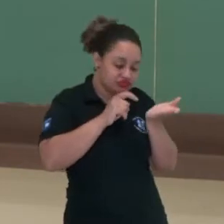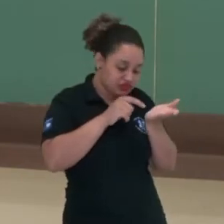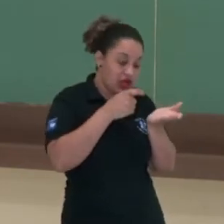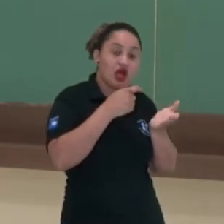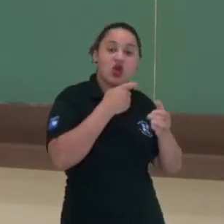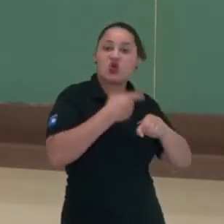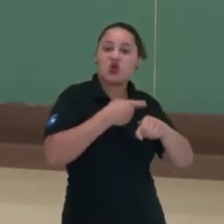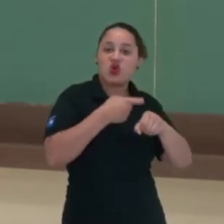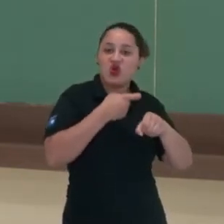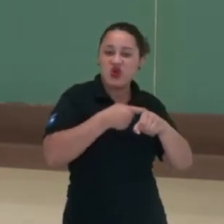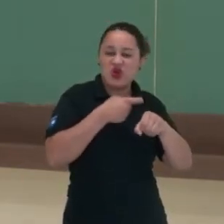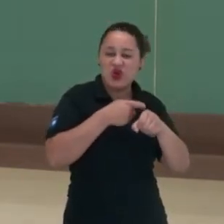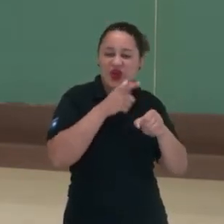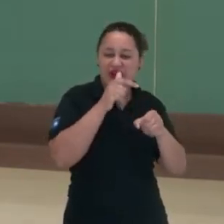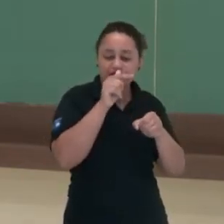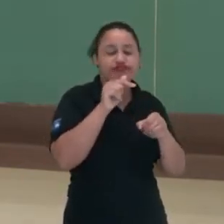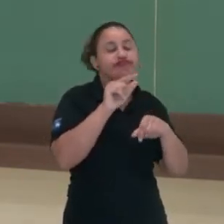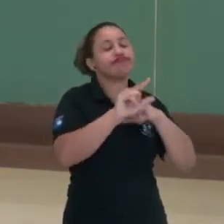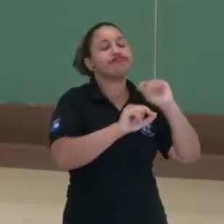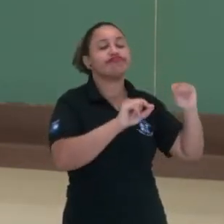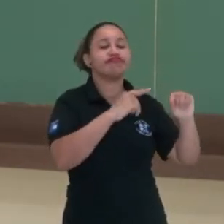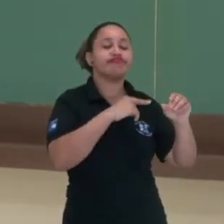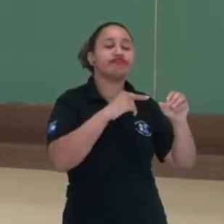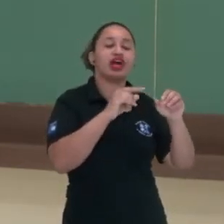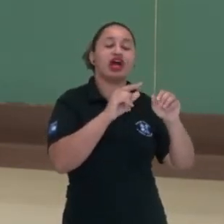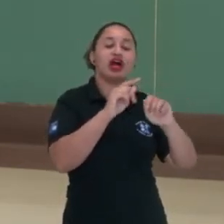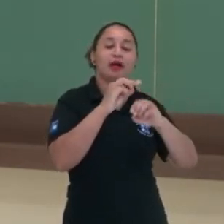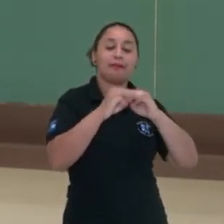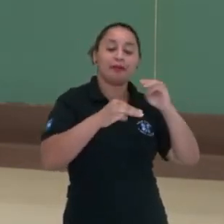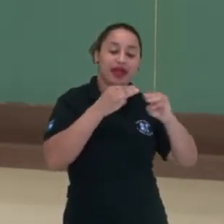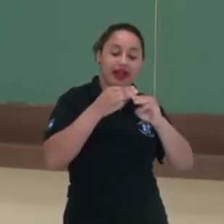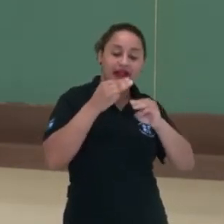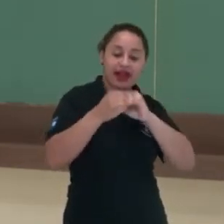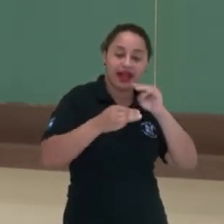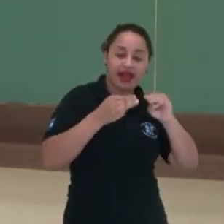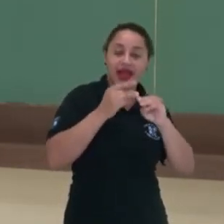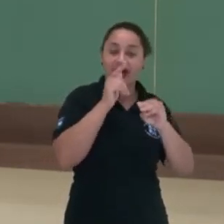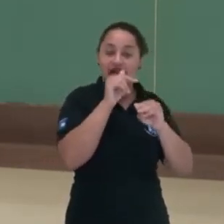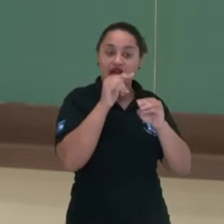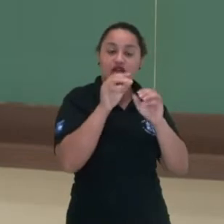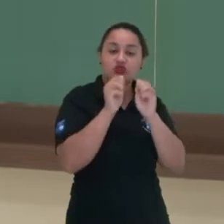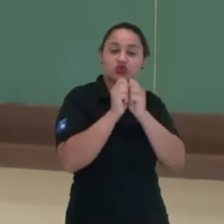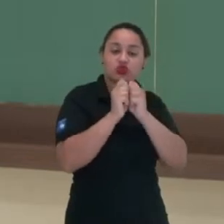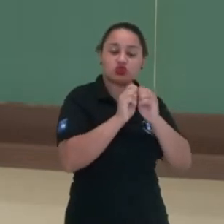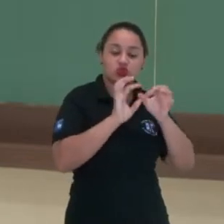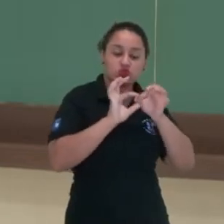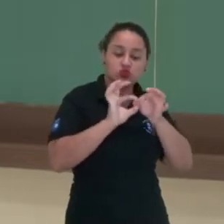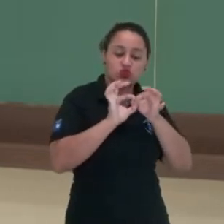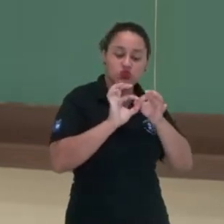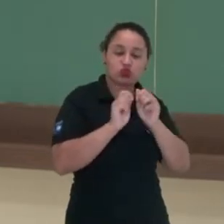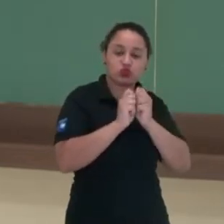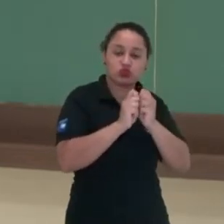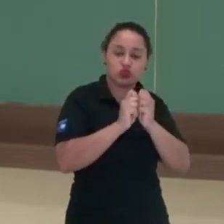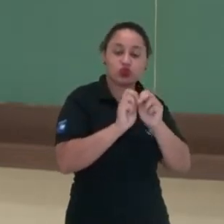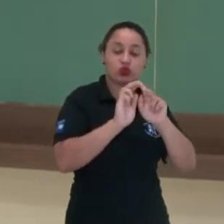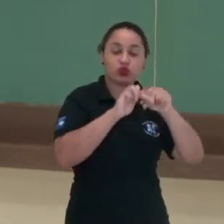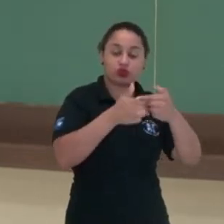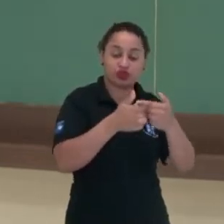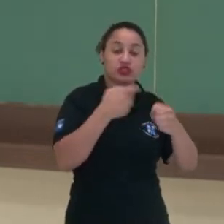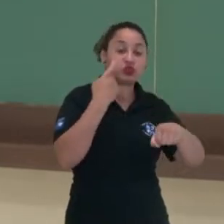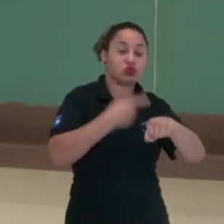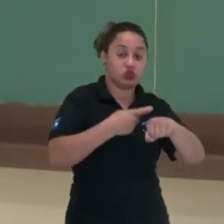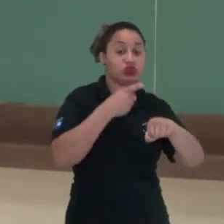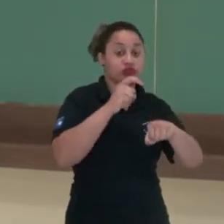do congelador, as moléculas de água elas estão bem juntinhas uma da outra. Por isso que ela está no estado